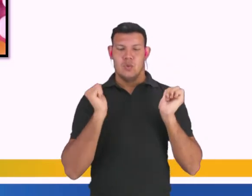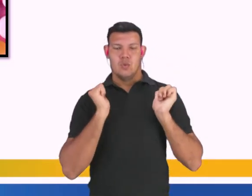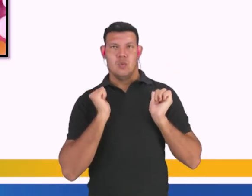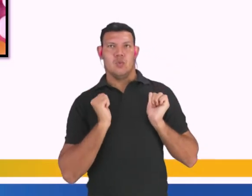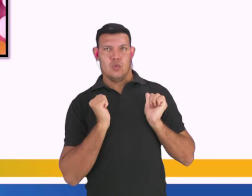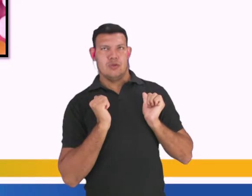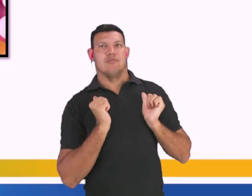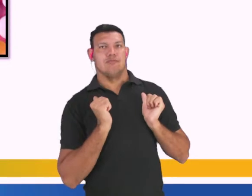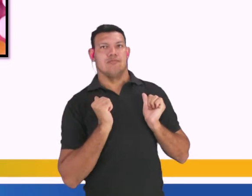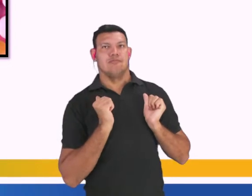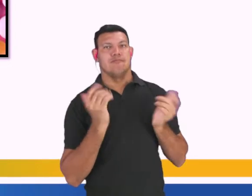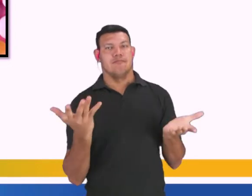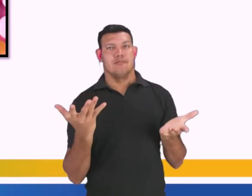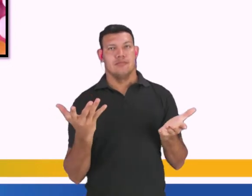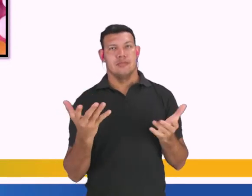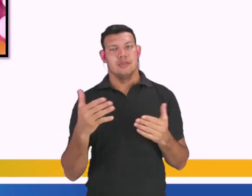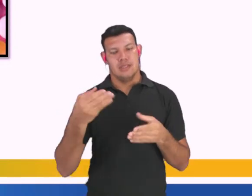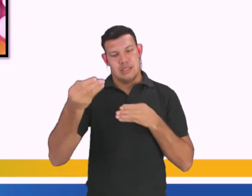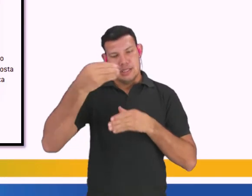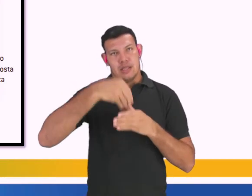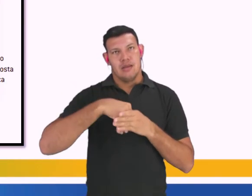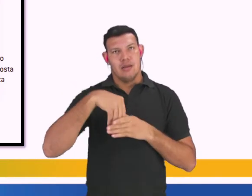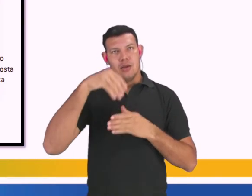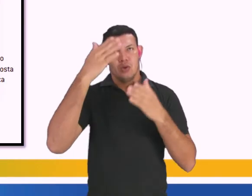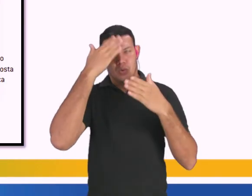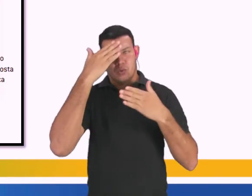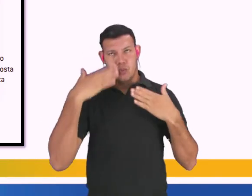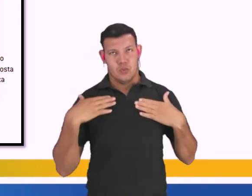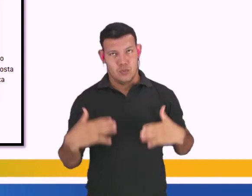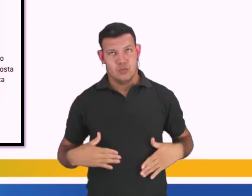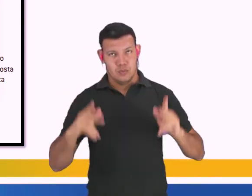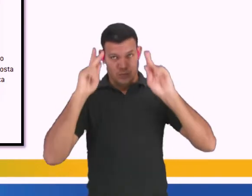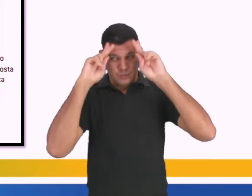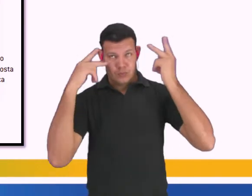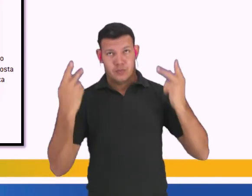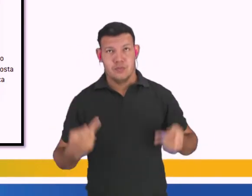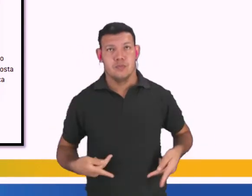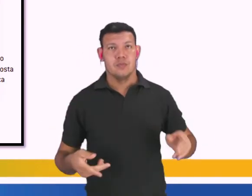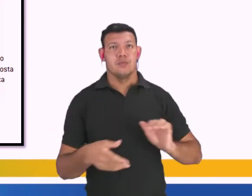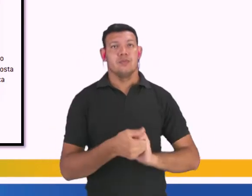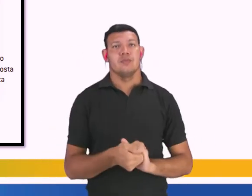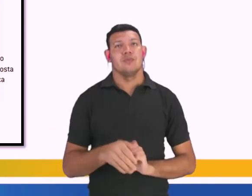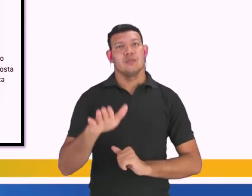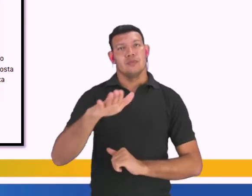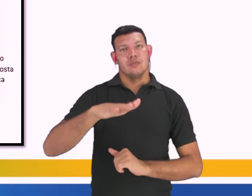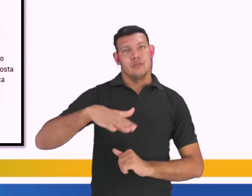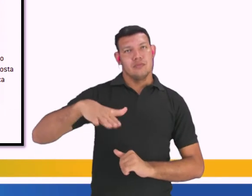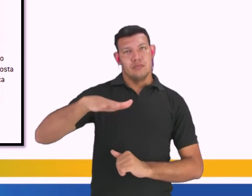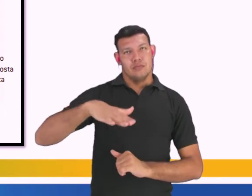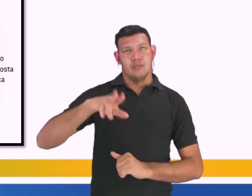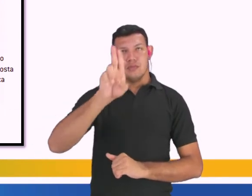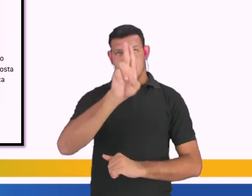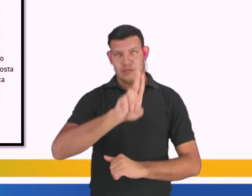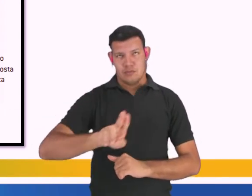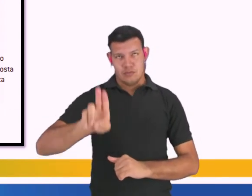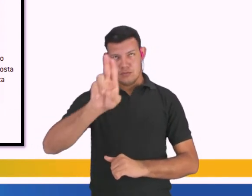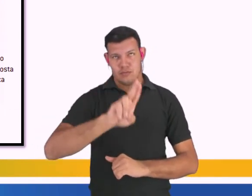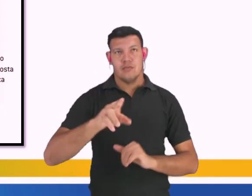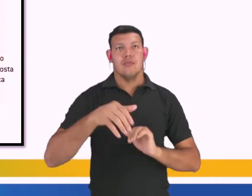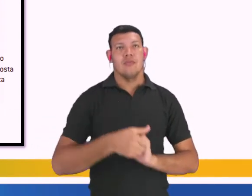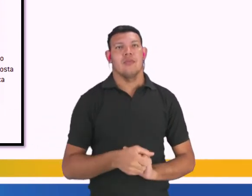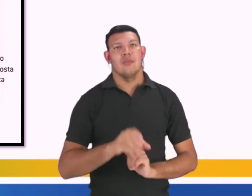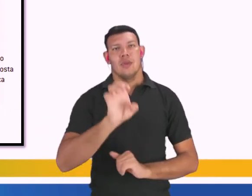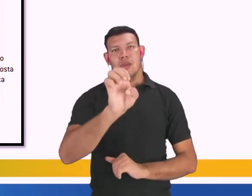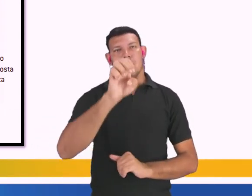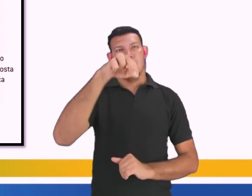dos medicamentos no corpo humano. Temos aqui a aplicação de um medicamento, uma enzima que também